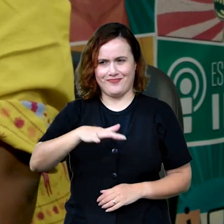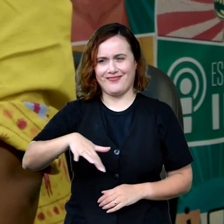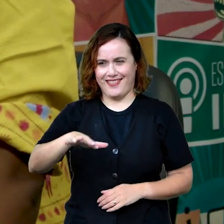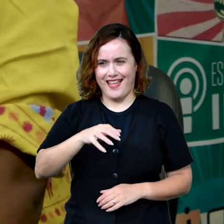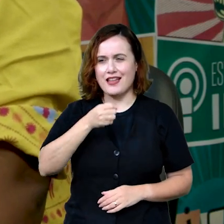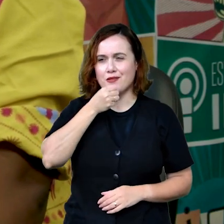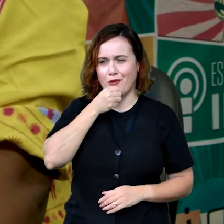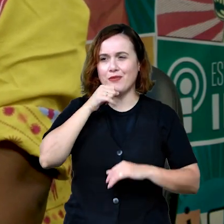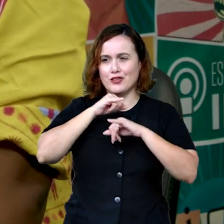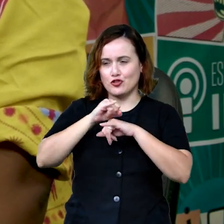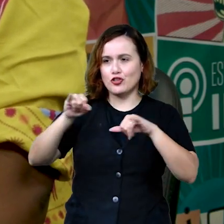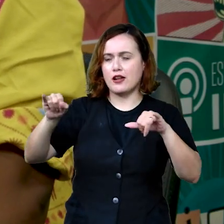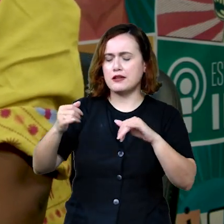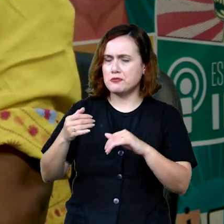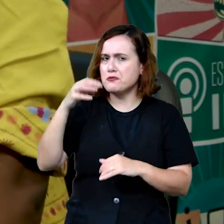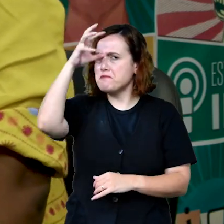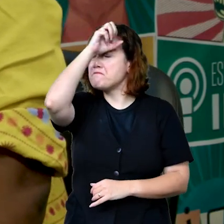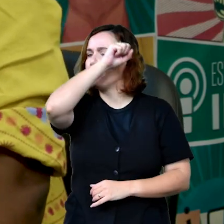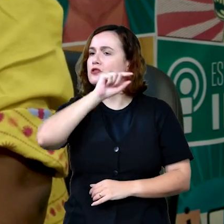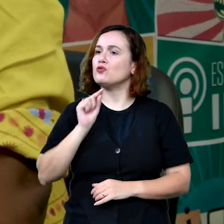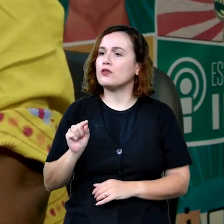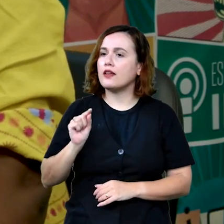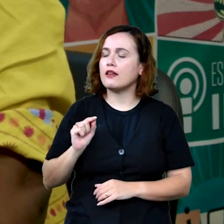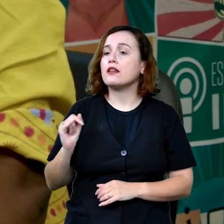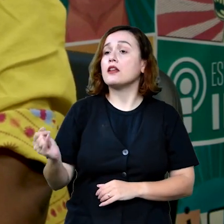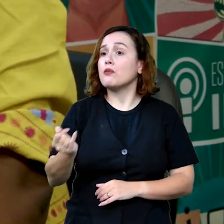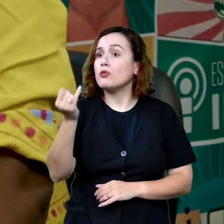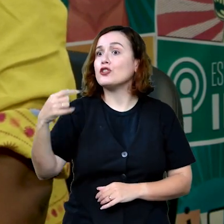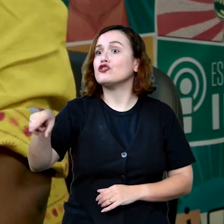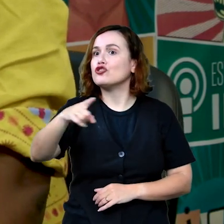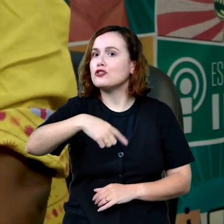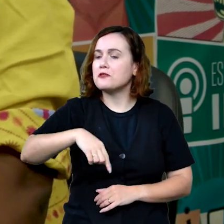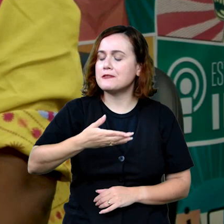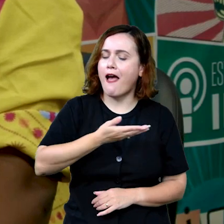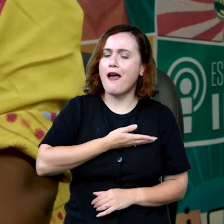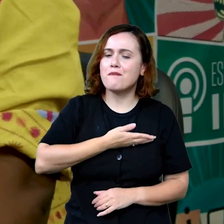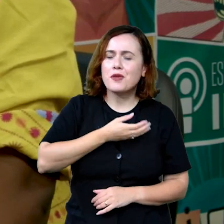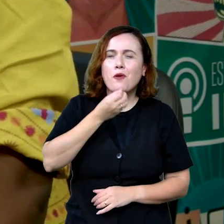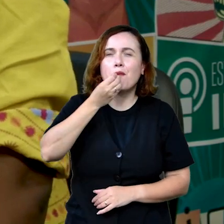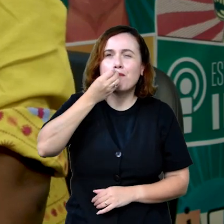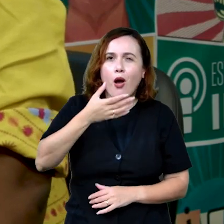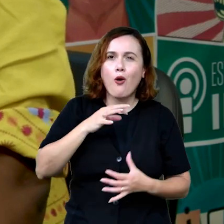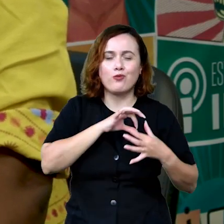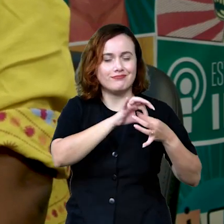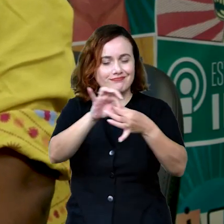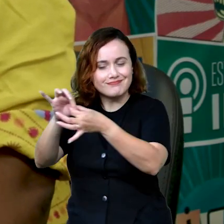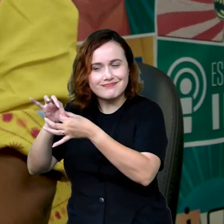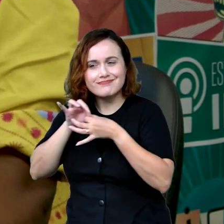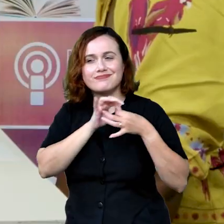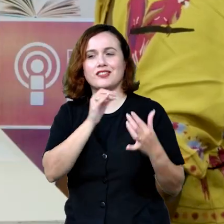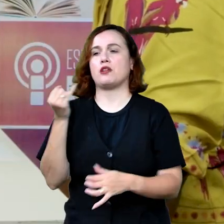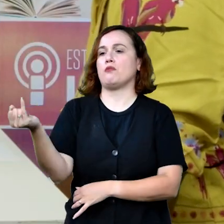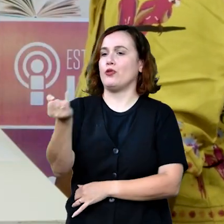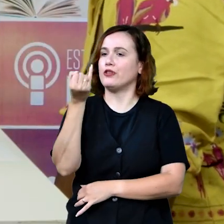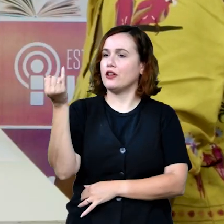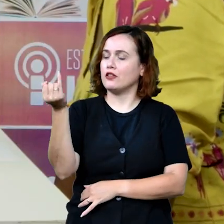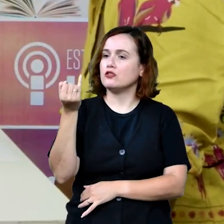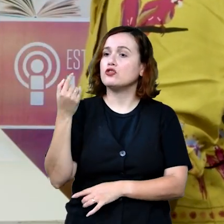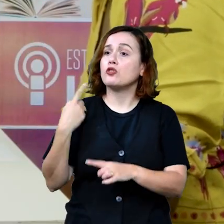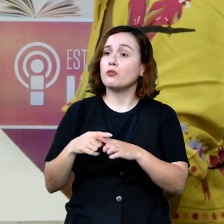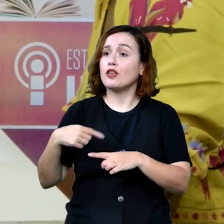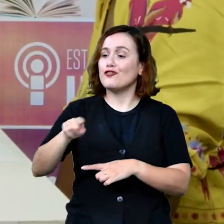minha vida, assim. É importante a gente ter boas amizades. E quando a gente tem boas amizades, a gente acaba fazendo uma rede muito